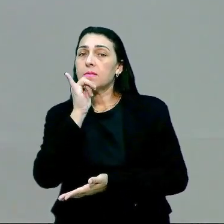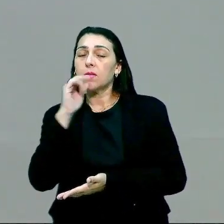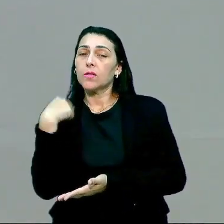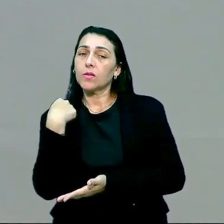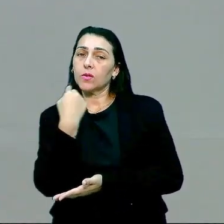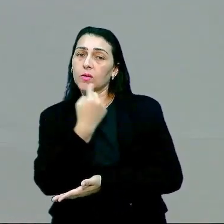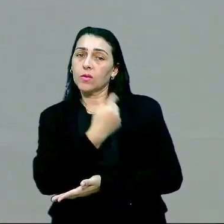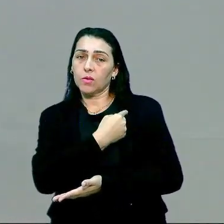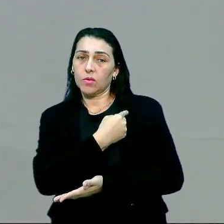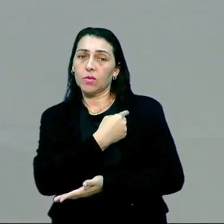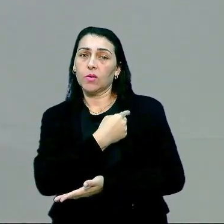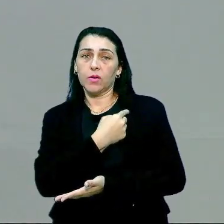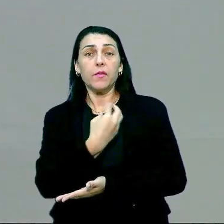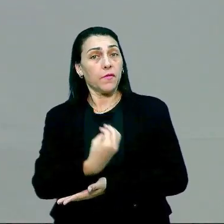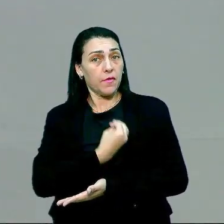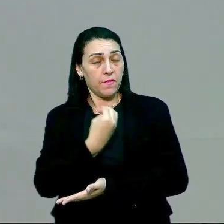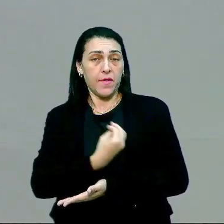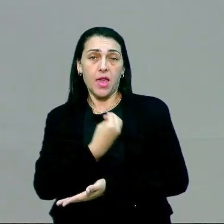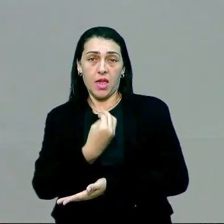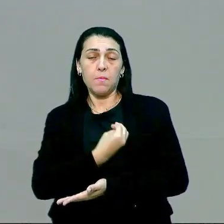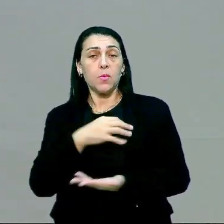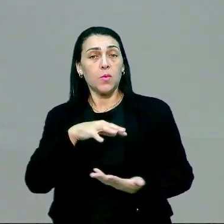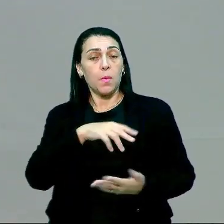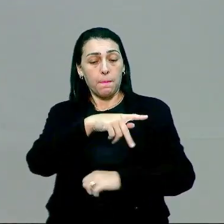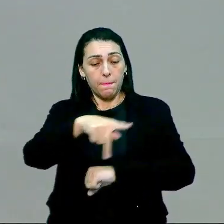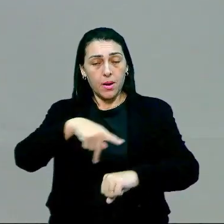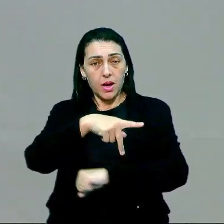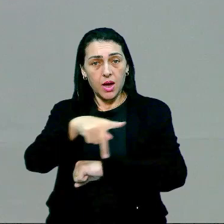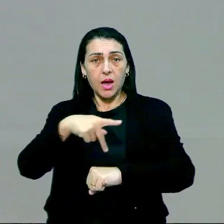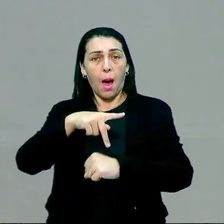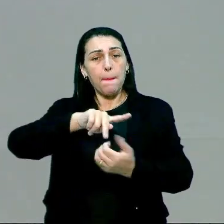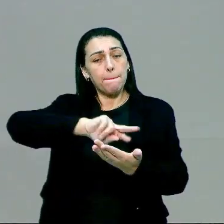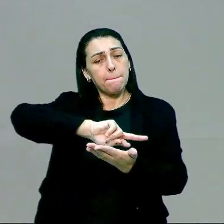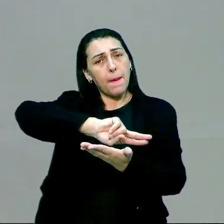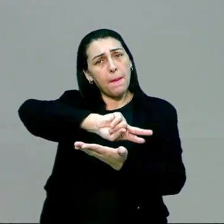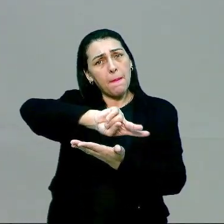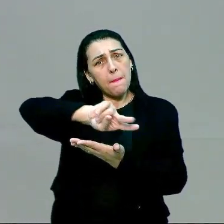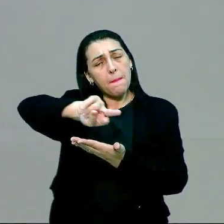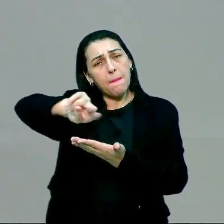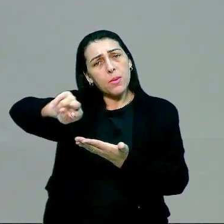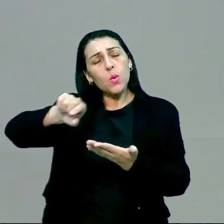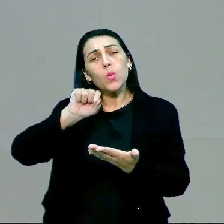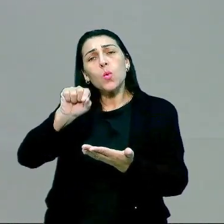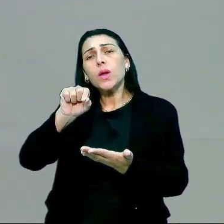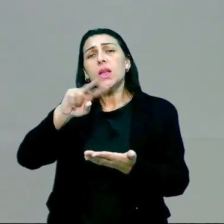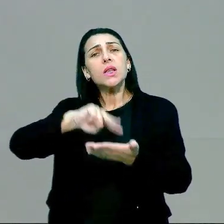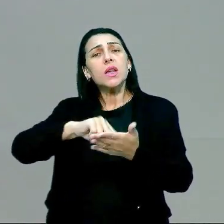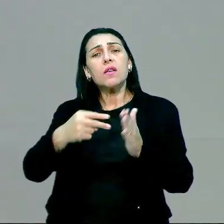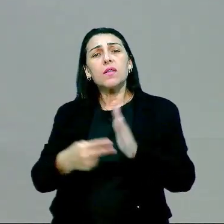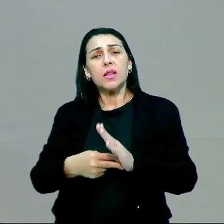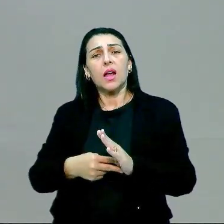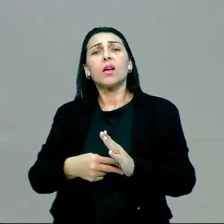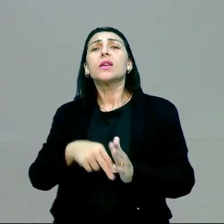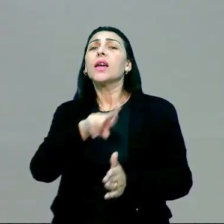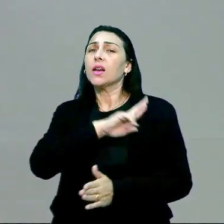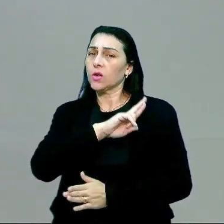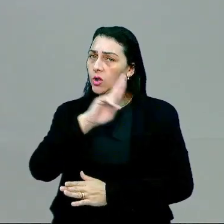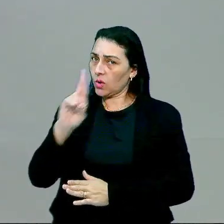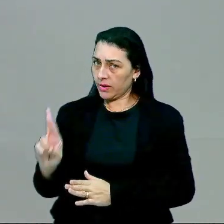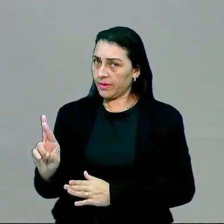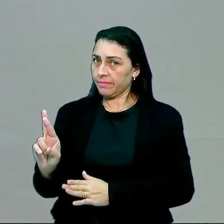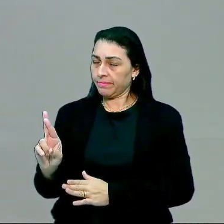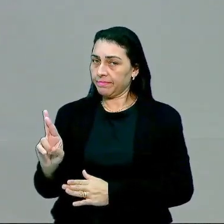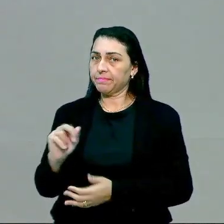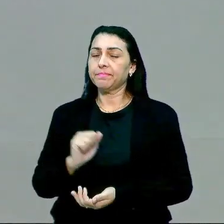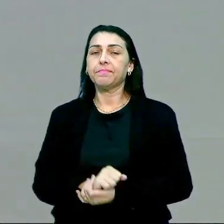nós vivemos, aliás, num país que ele é plural no que diz respeito à questão